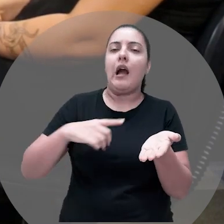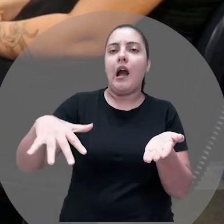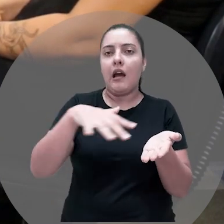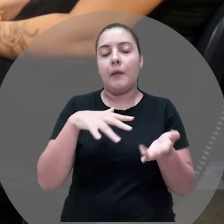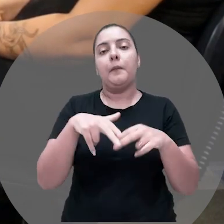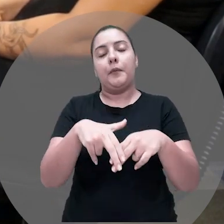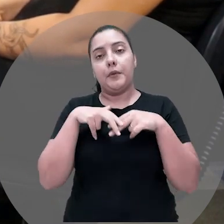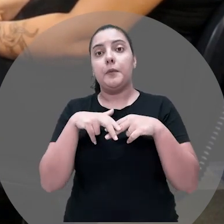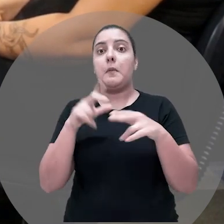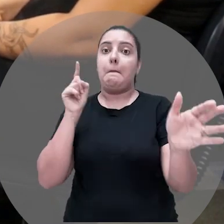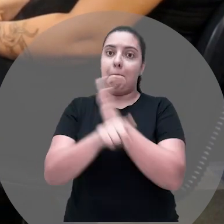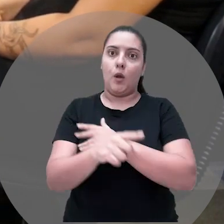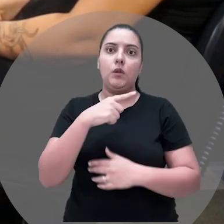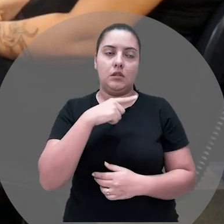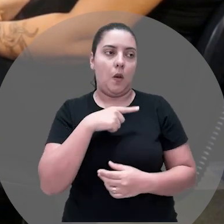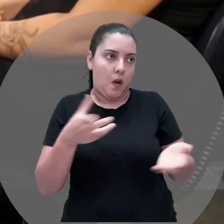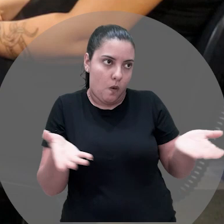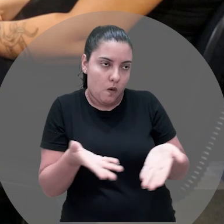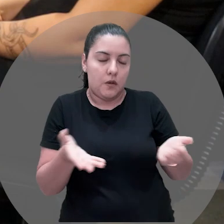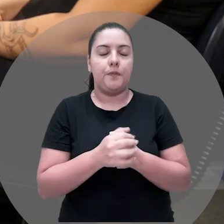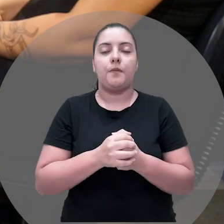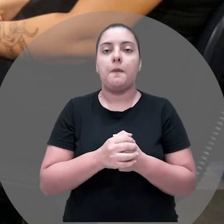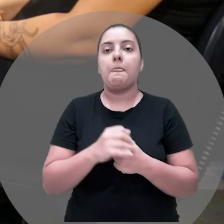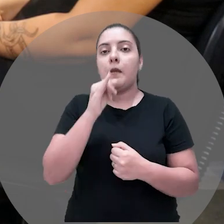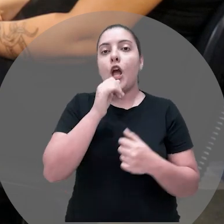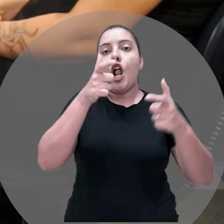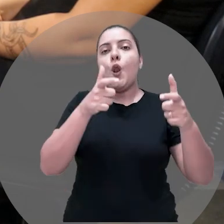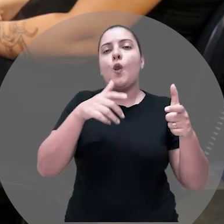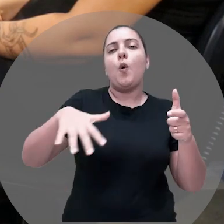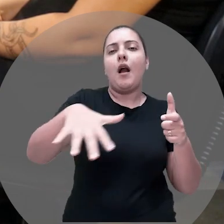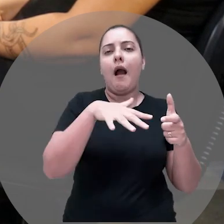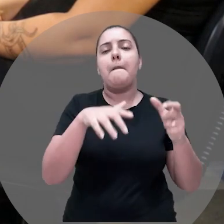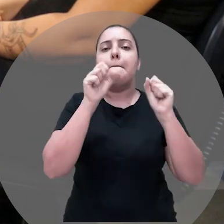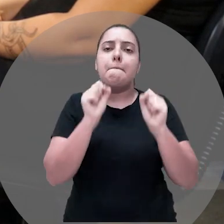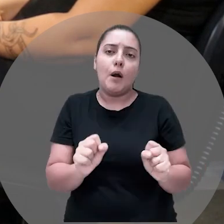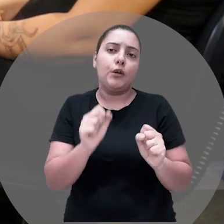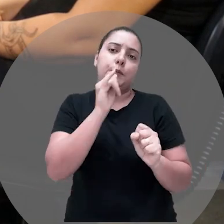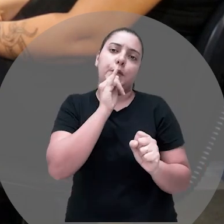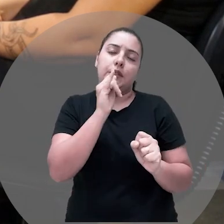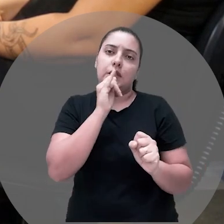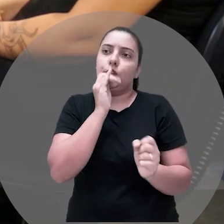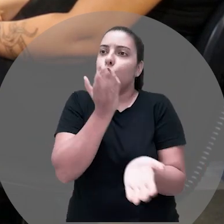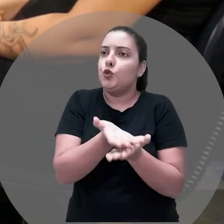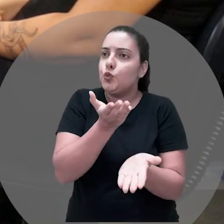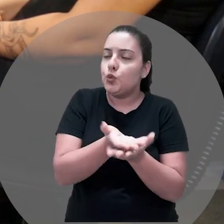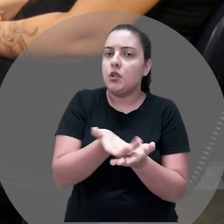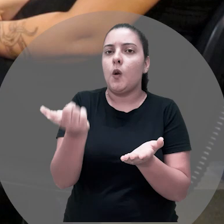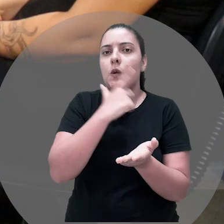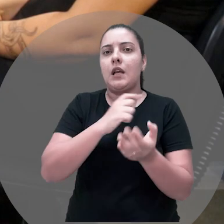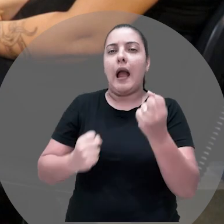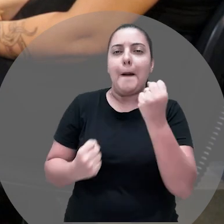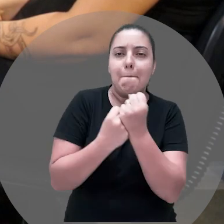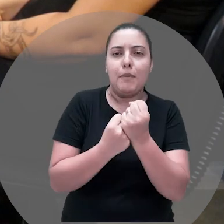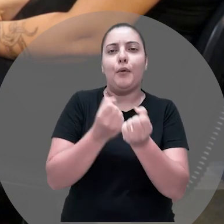tudo e é uma pergunta que eu tenho assim para ti né Que lugares que a gente né que a gente pode buscar